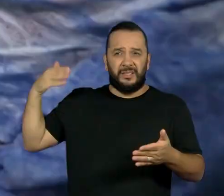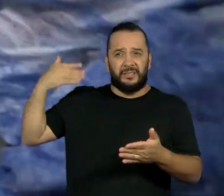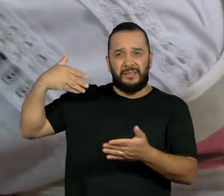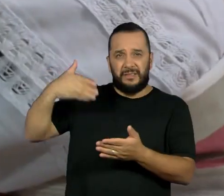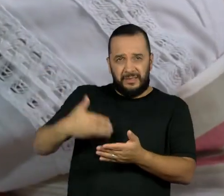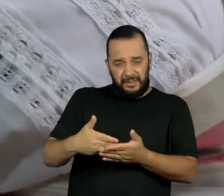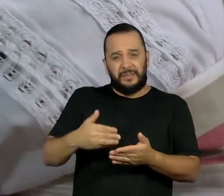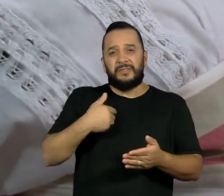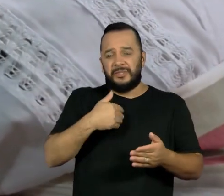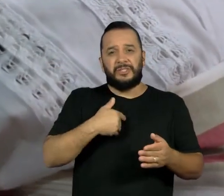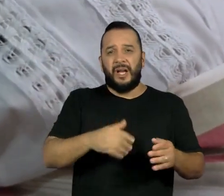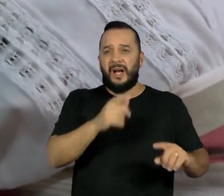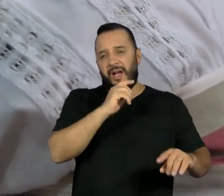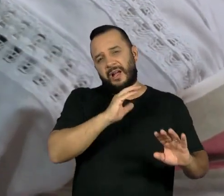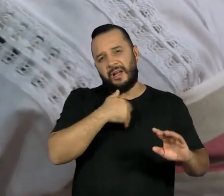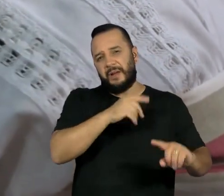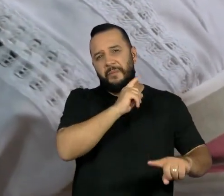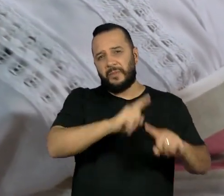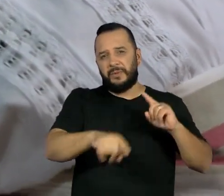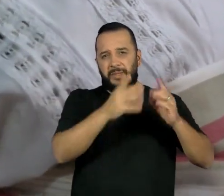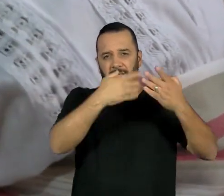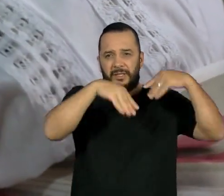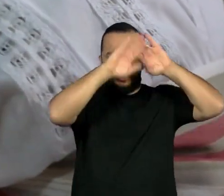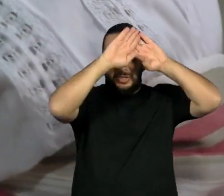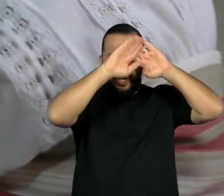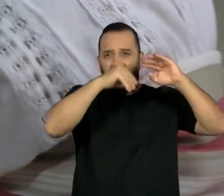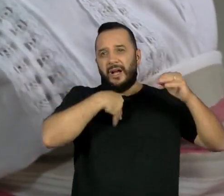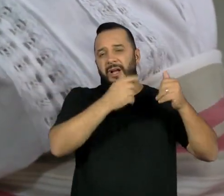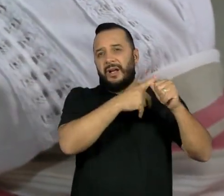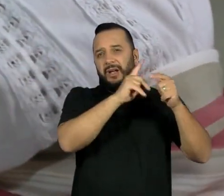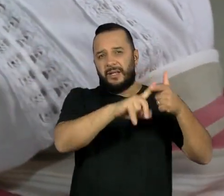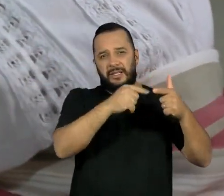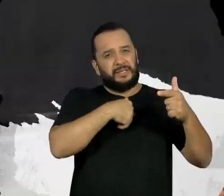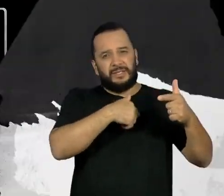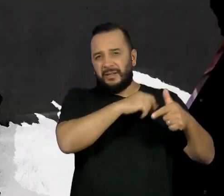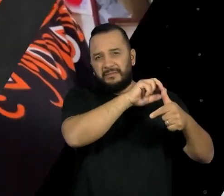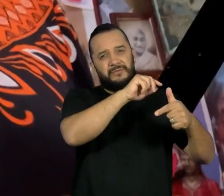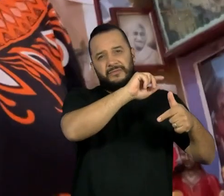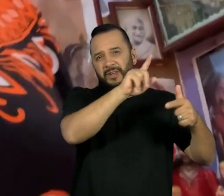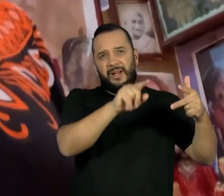nossos orixás, dos nossos iquinces e dos nossos vodus.